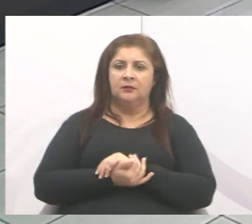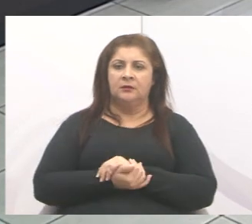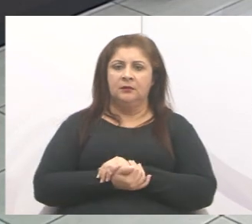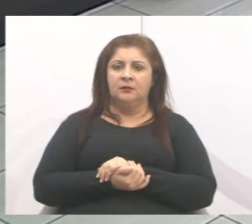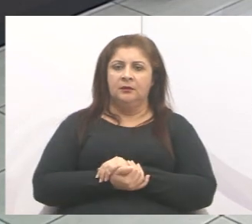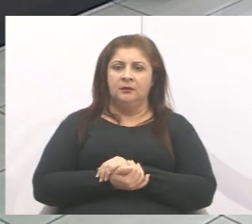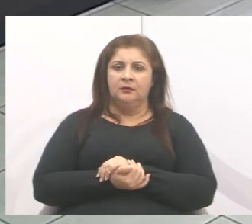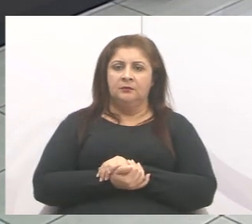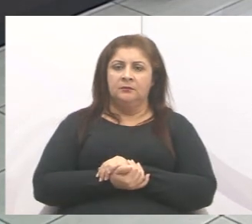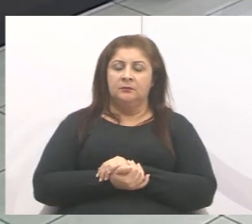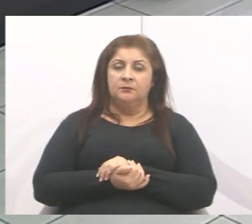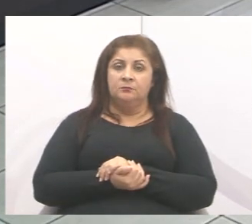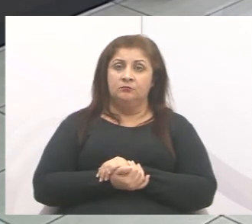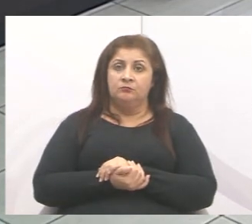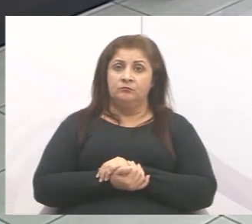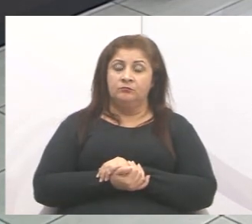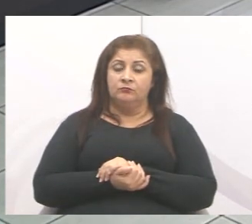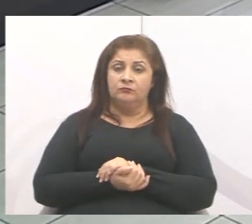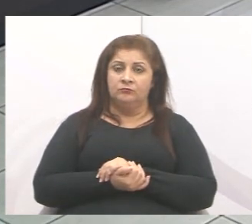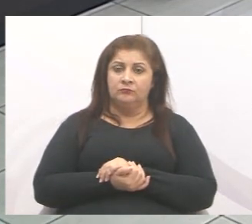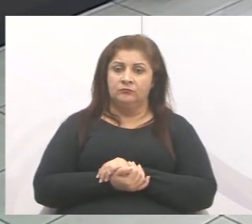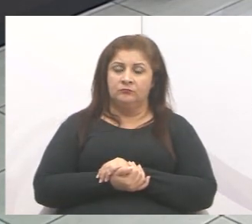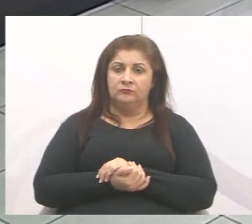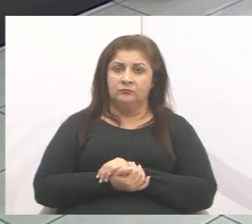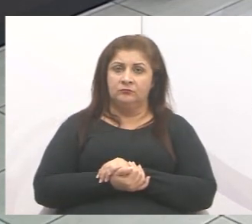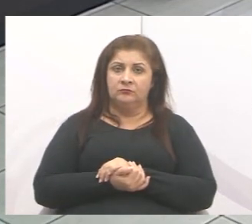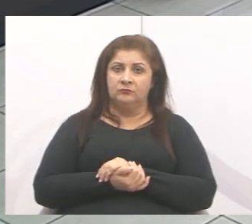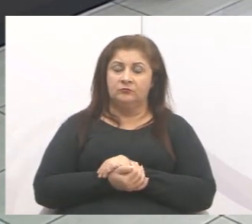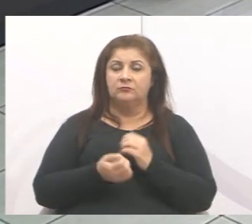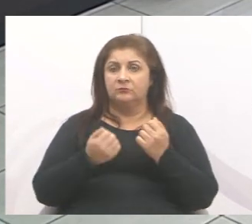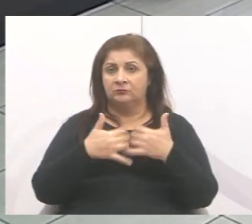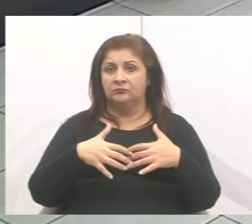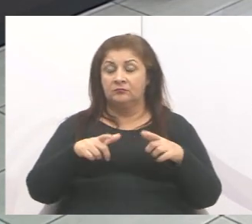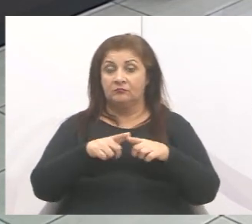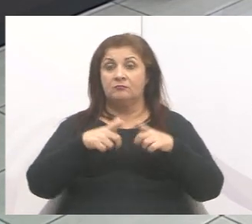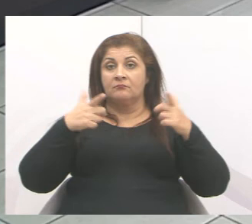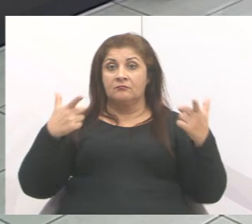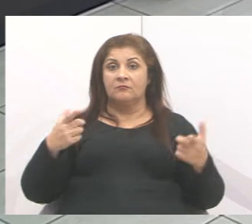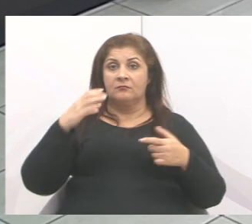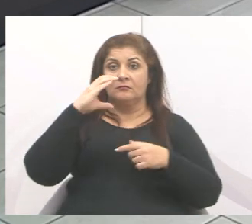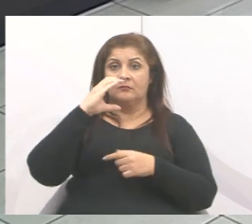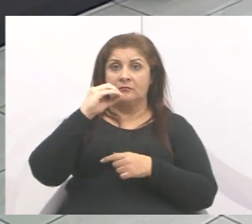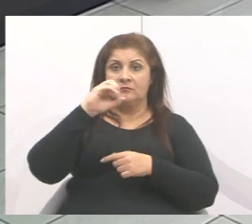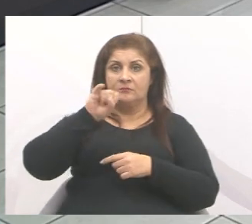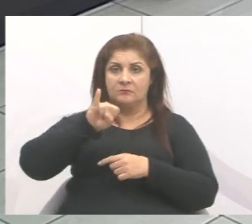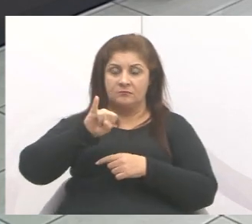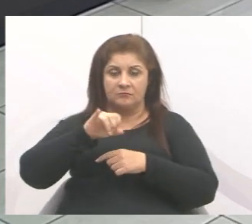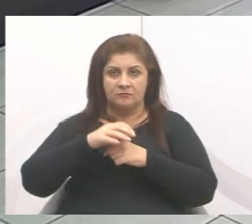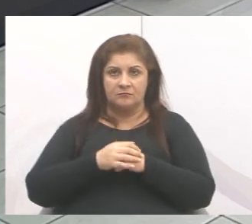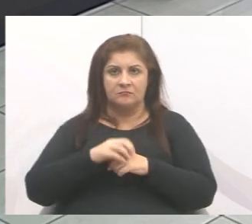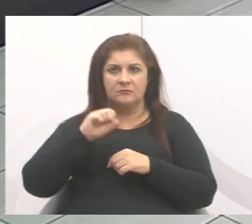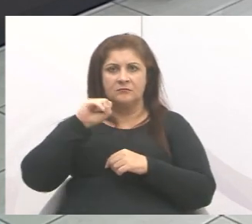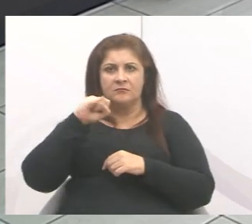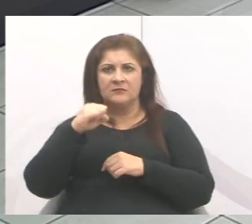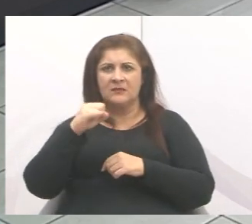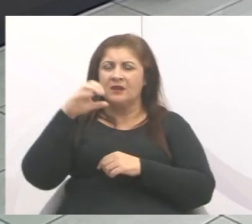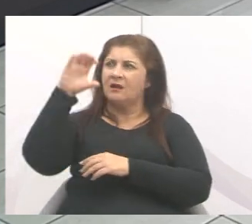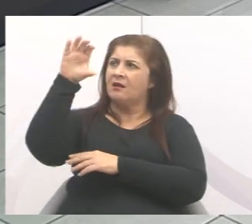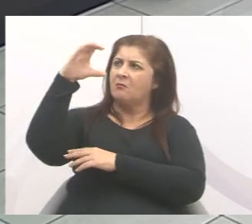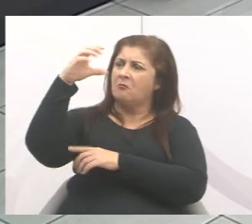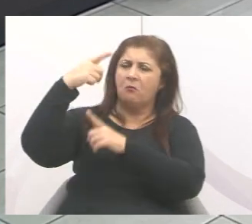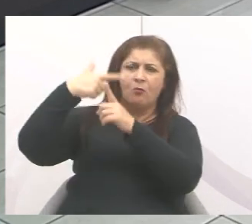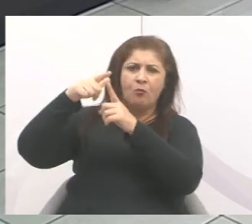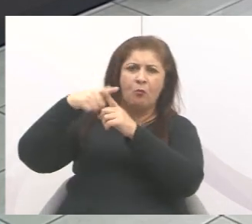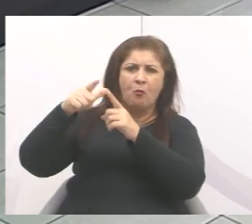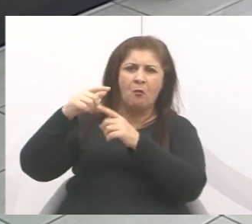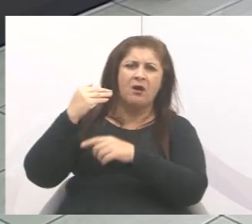Então, a parte de a implantação do COI já está contemplada, então se uma câmera deu problema,